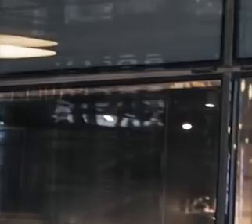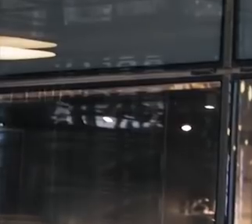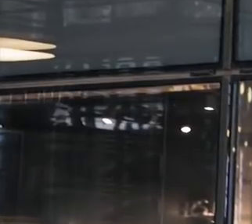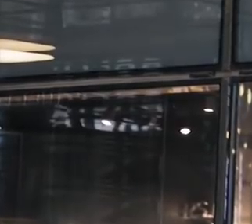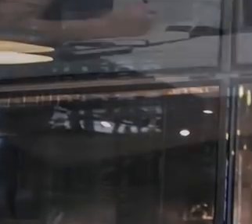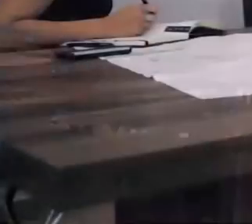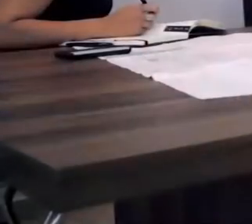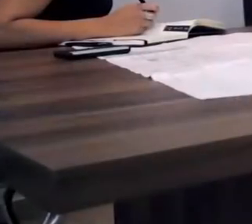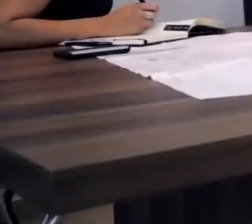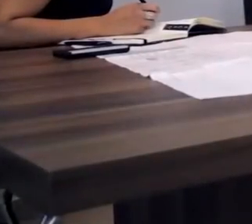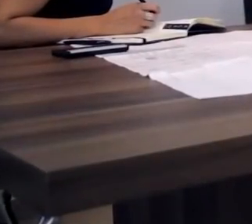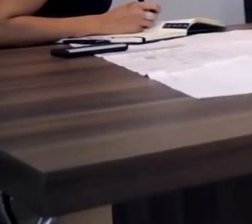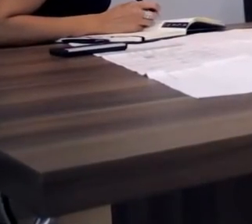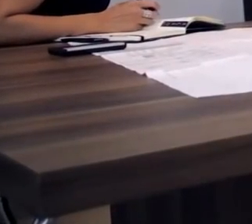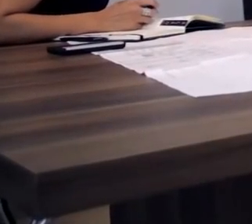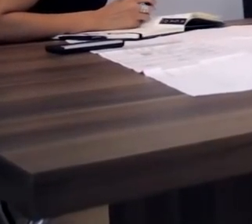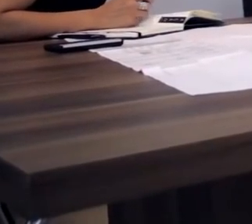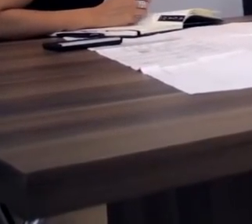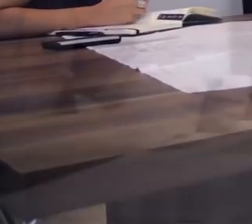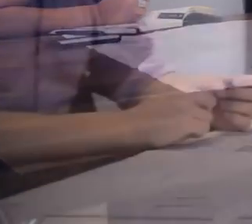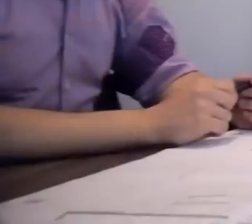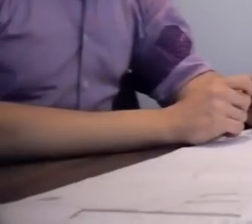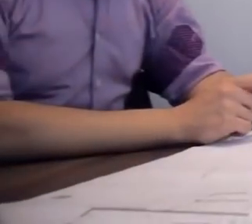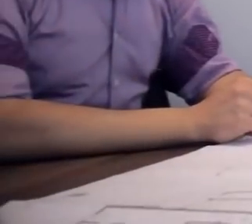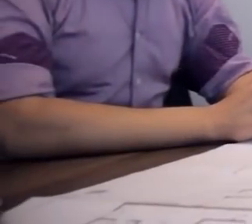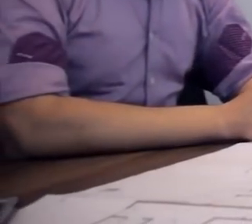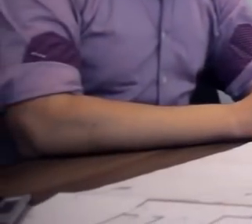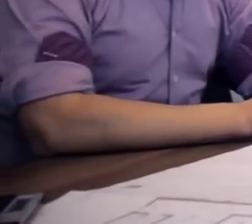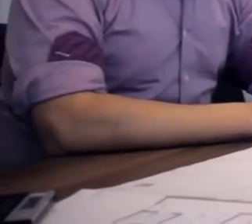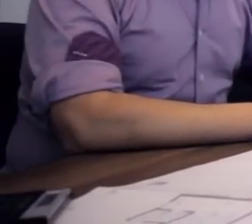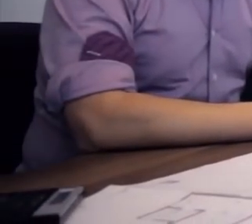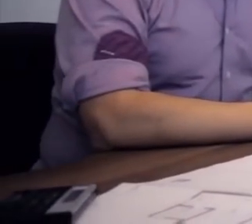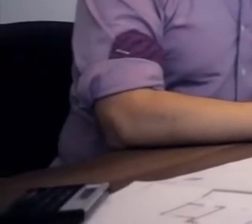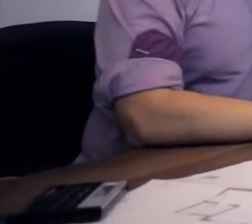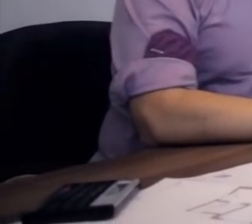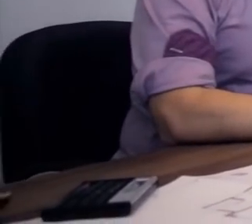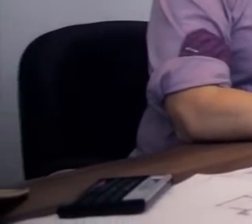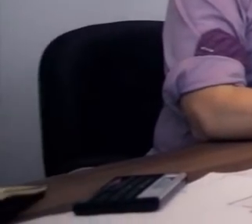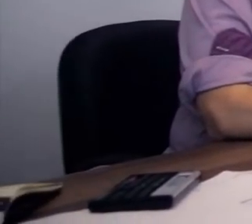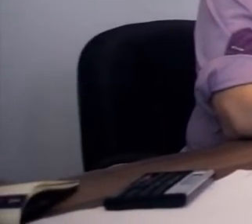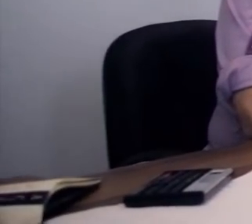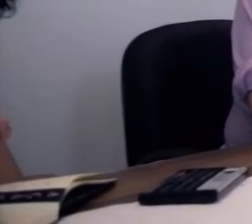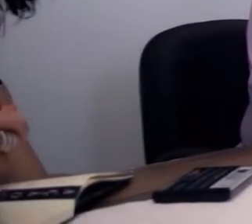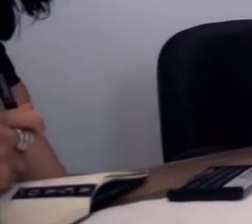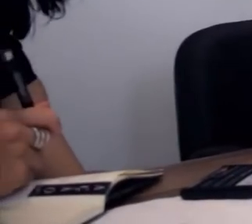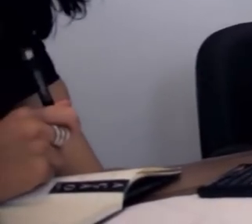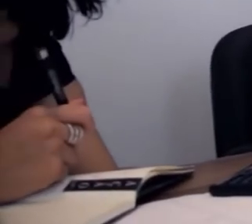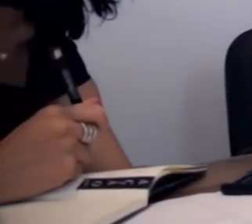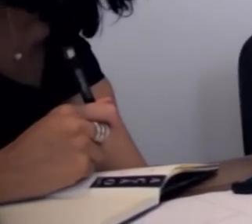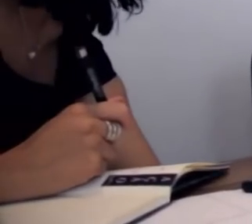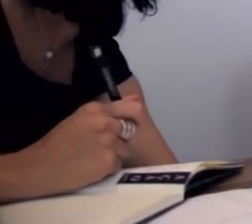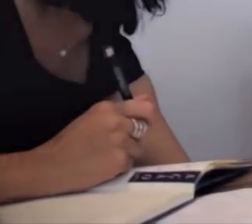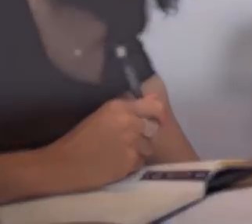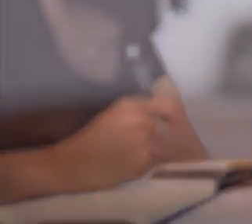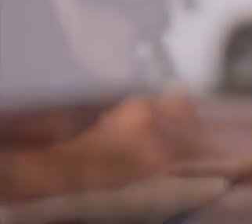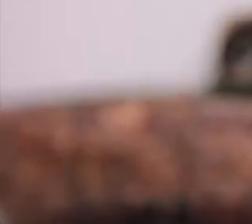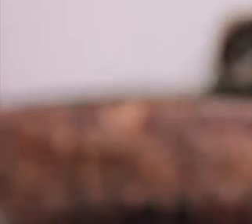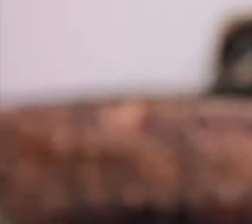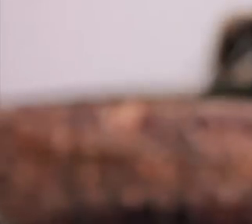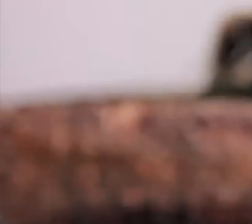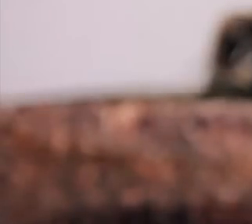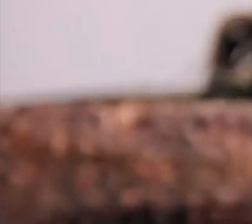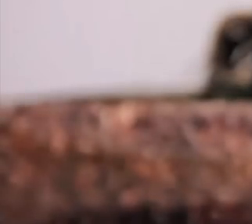Solus, com uma equipe comprometida em levar o melhor da arquitetura e do conceito de morar bem, sem deixar de lado as